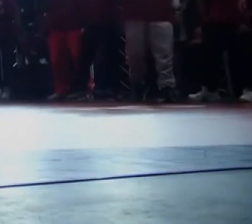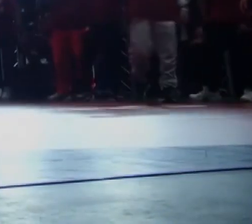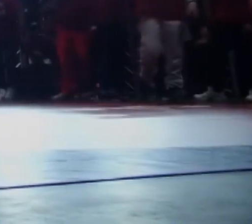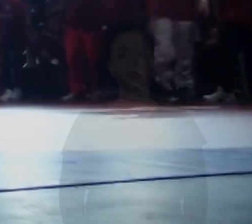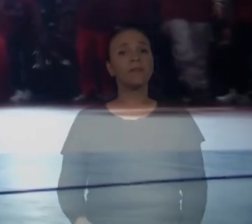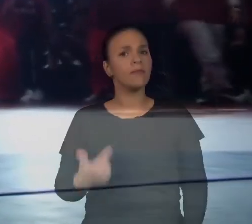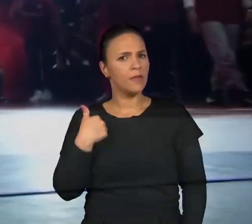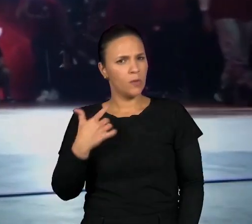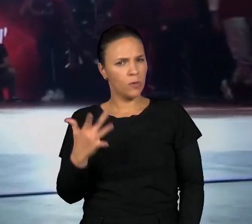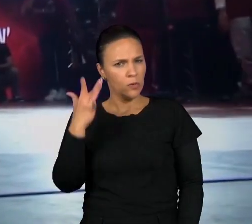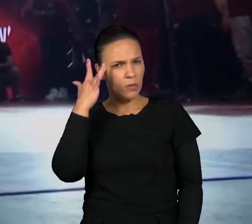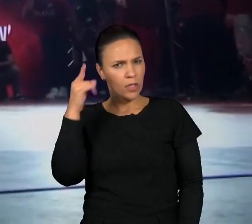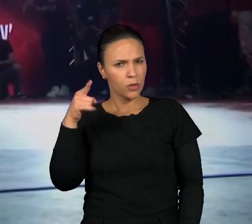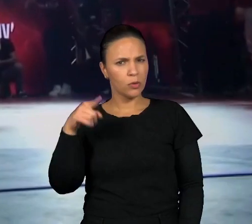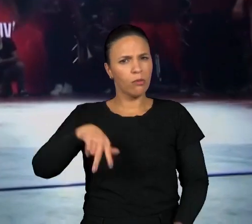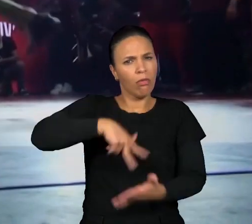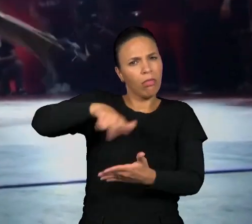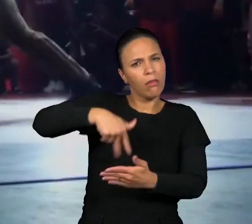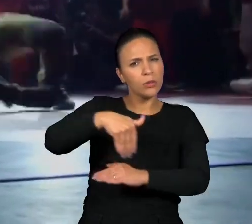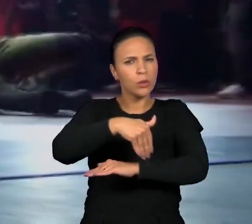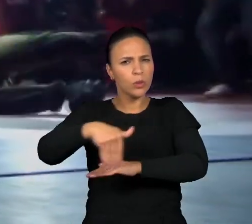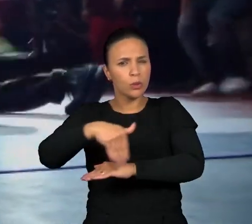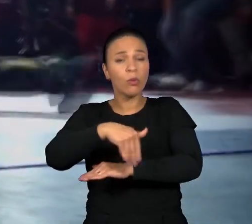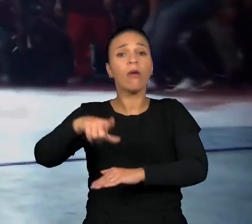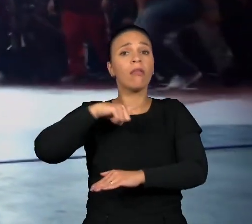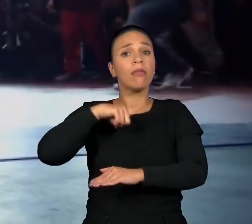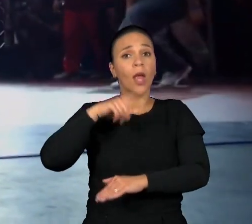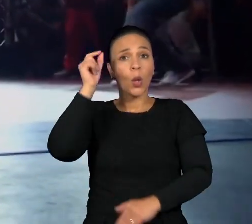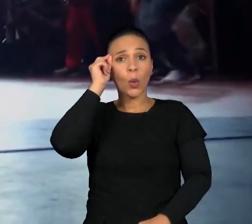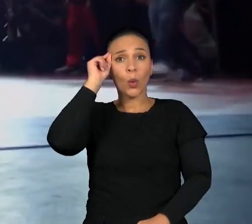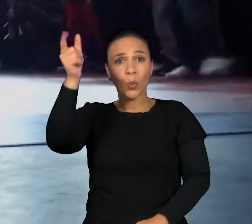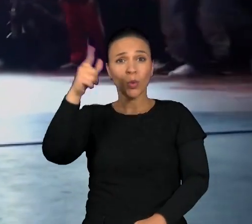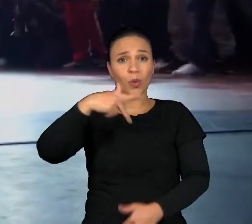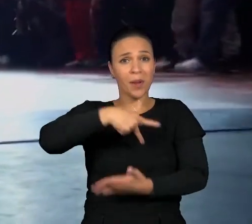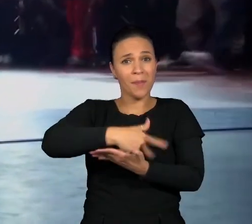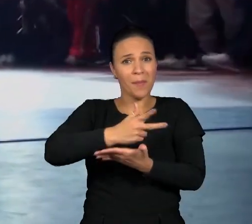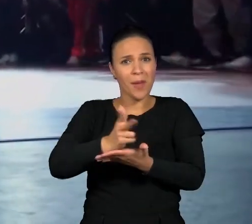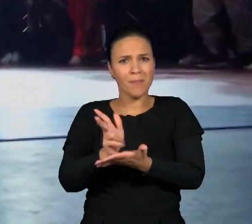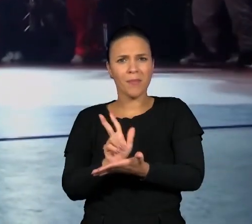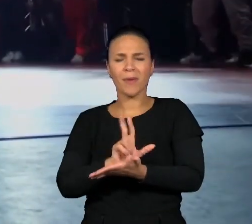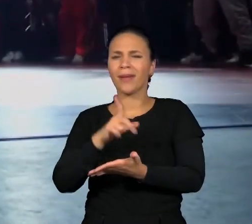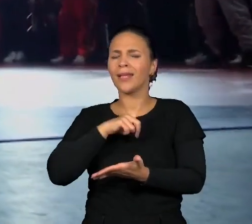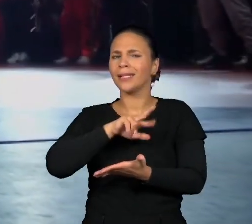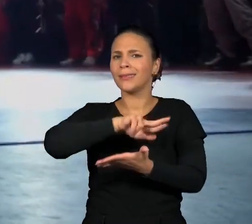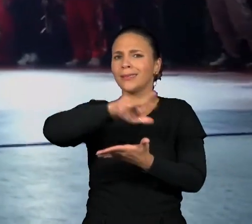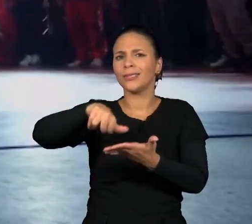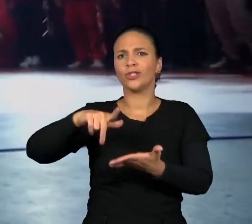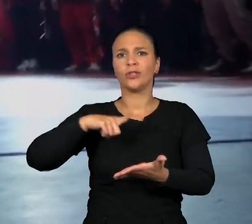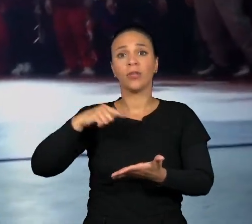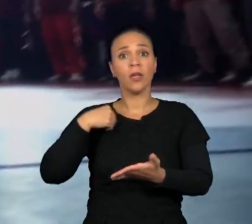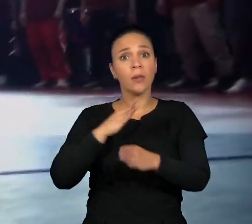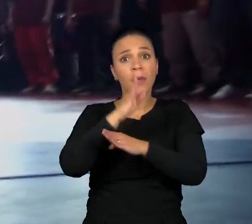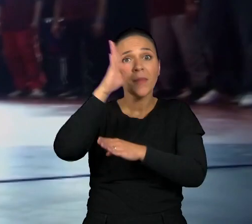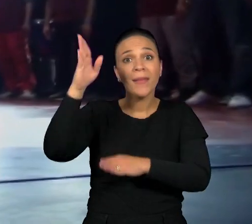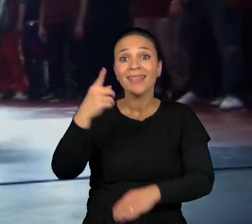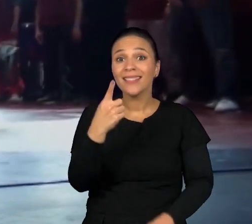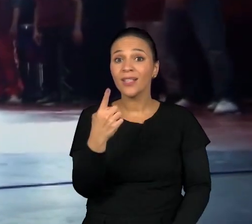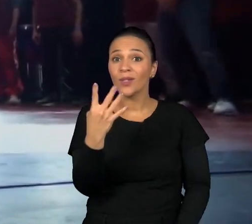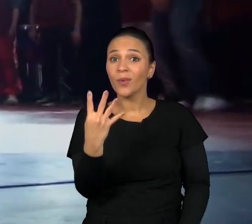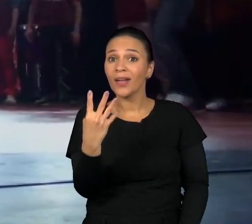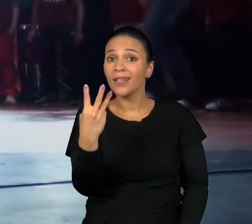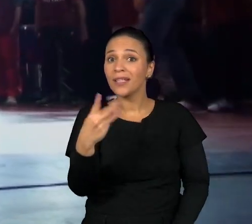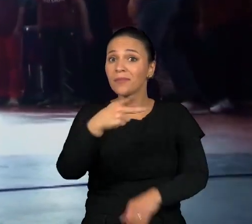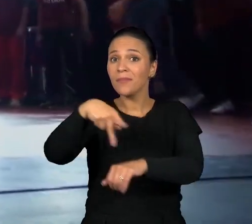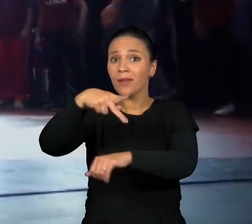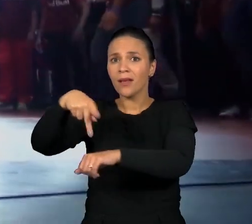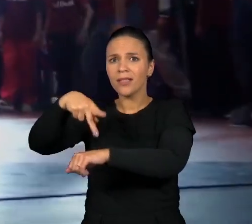Eu acho que o breaking, assim, na cultura hip hop, ela está em todas as plataformas. Eu viajei 143 países e